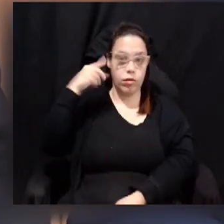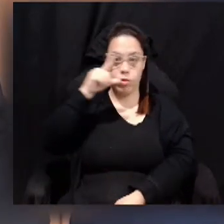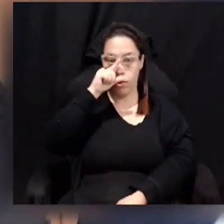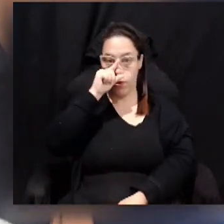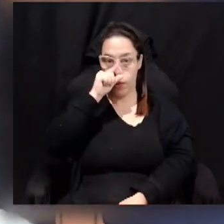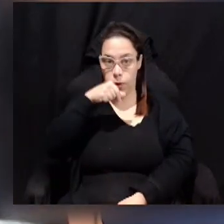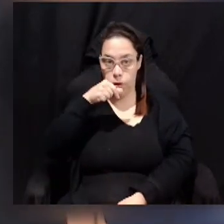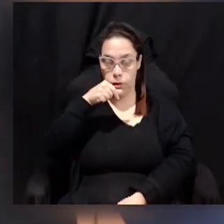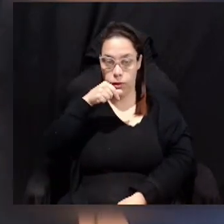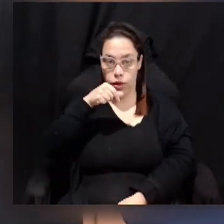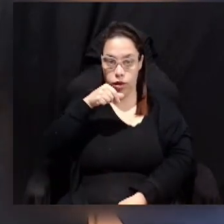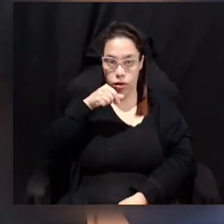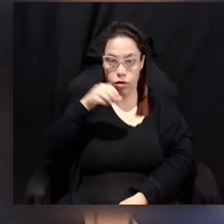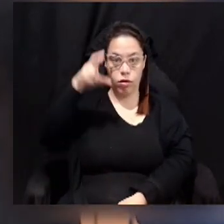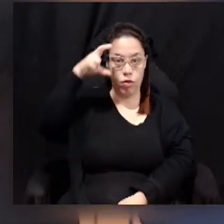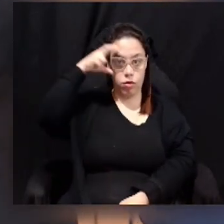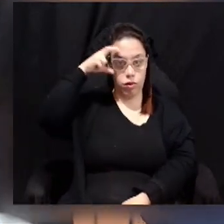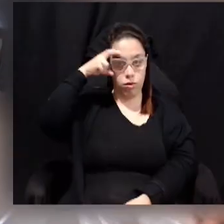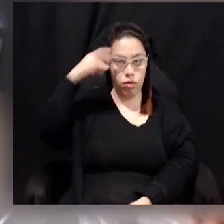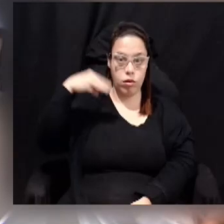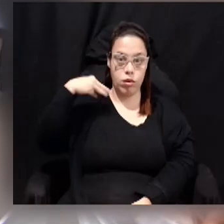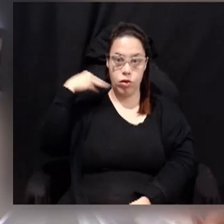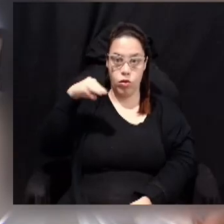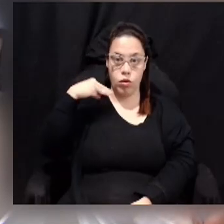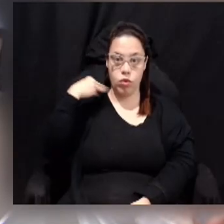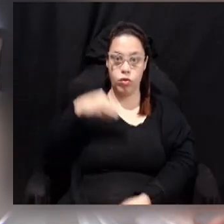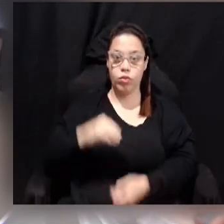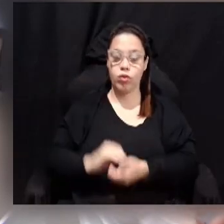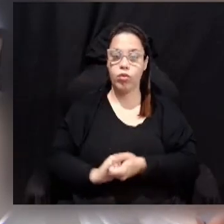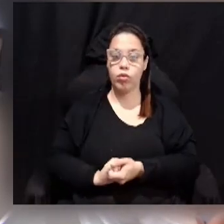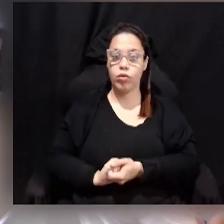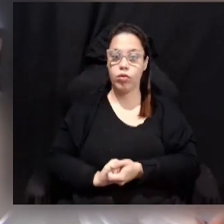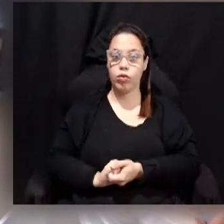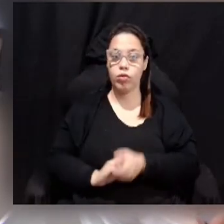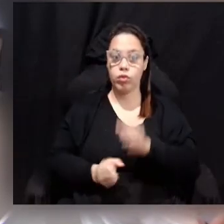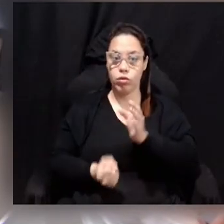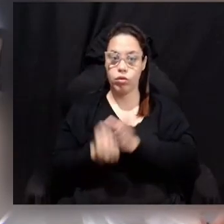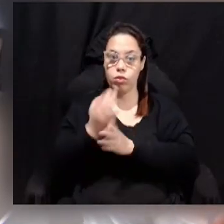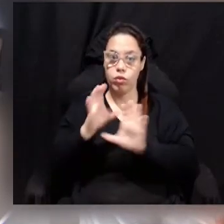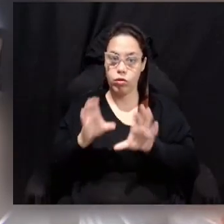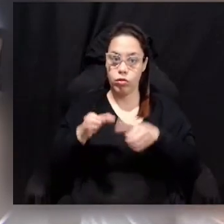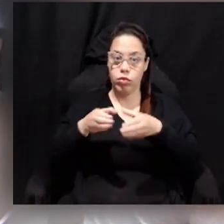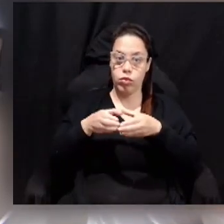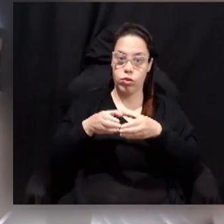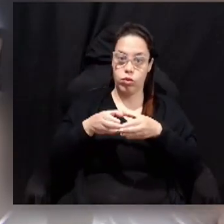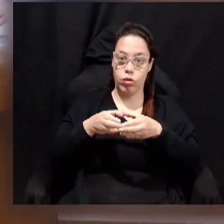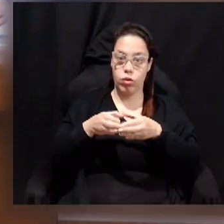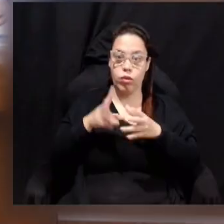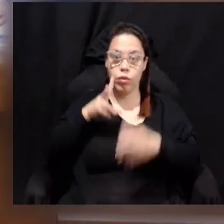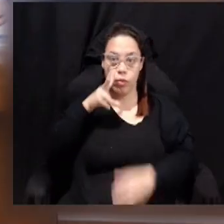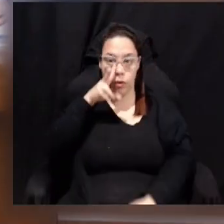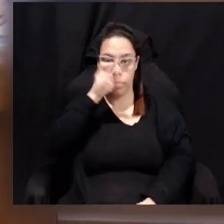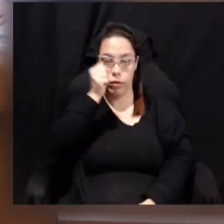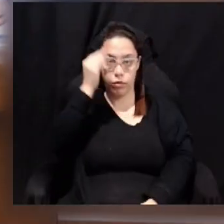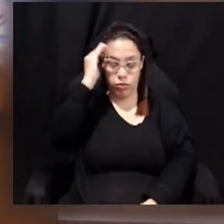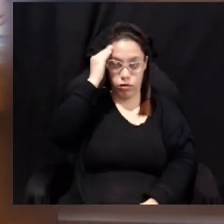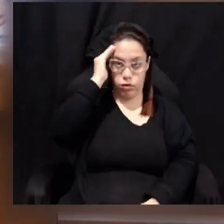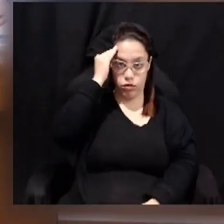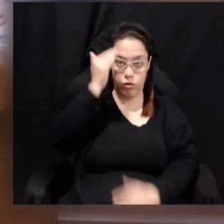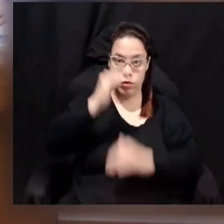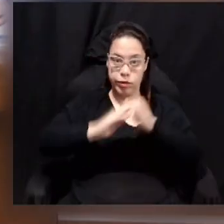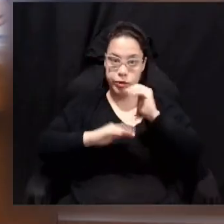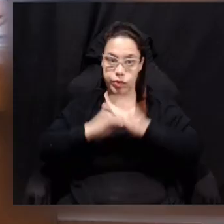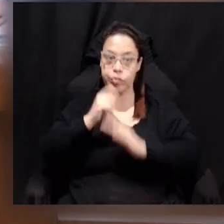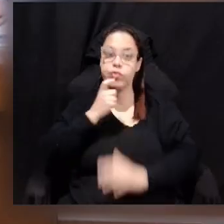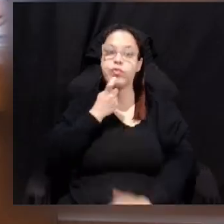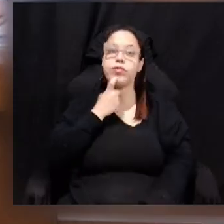vereador Carlinhos Camelô e vereadora Mariana Conte. A criação da comissão visa fortalecer a compreensão e a atuação de Campinas no